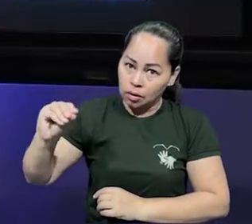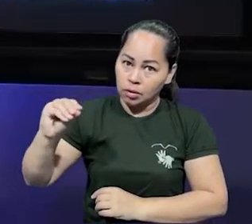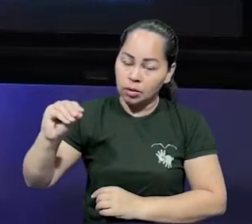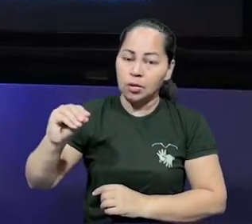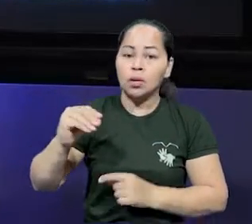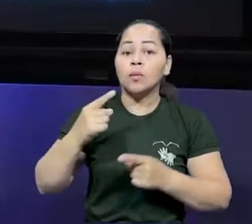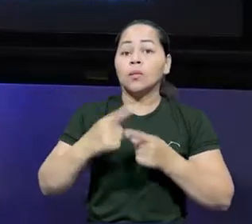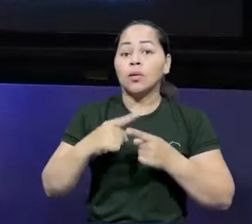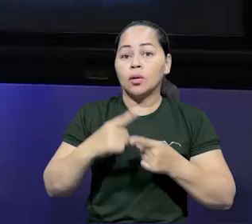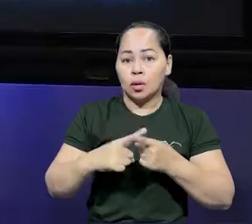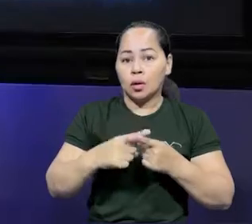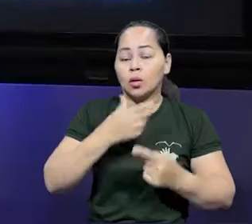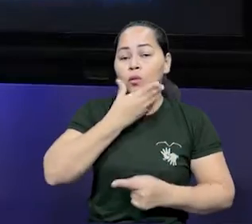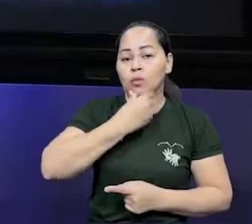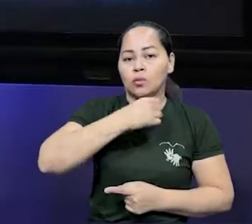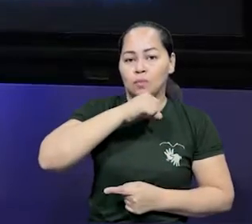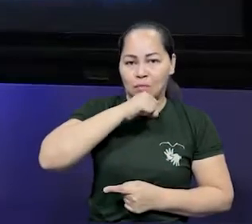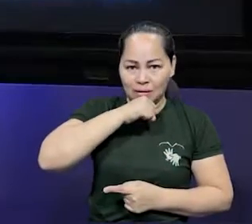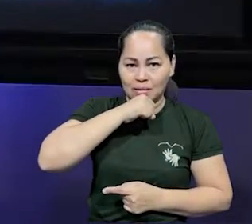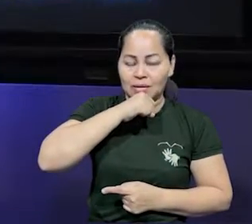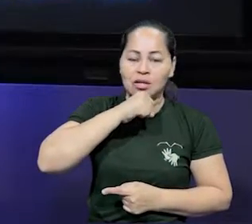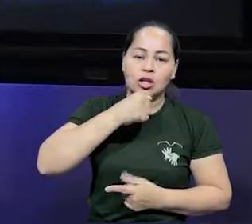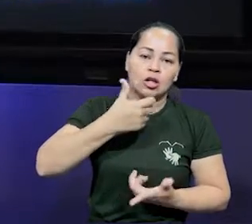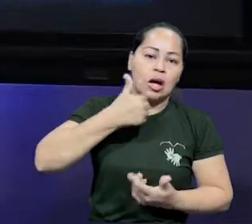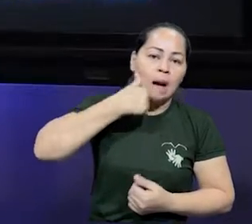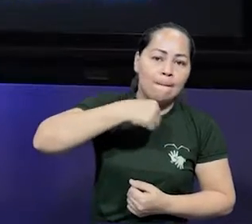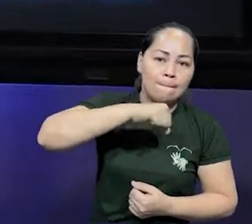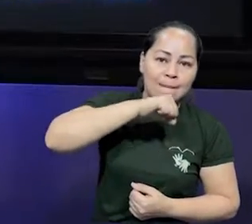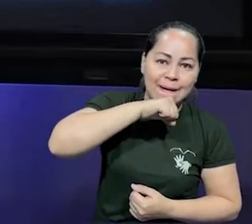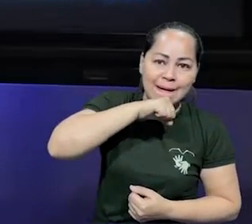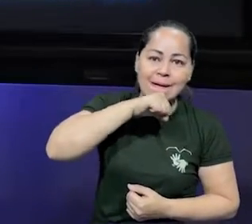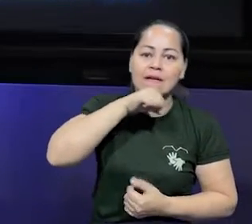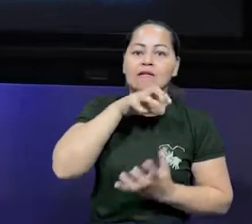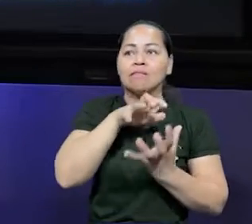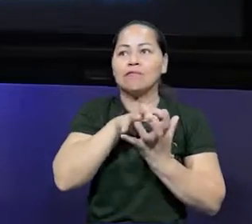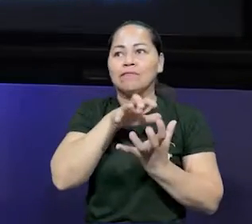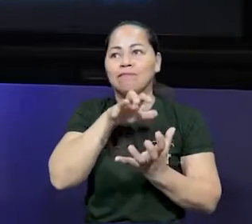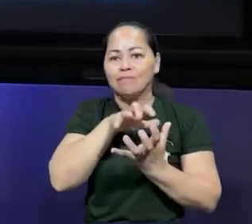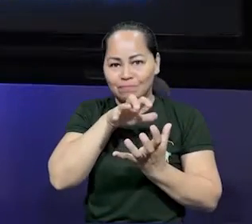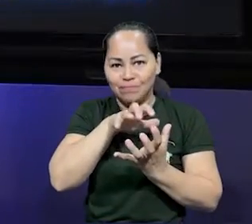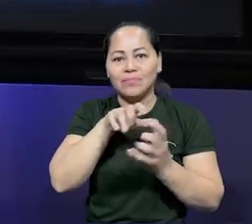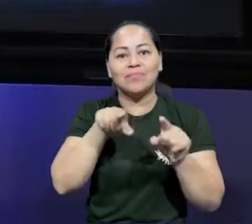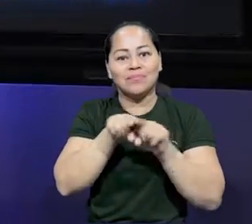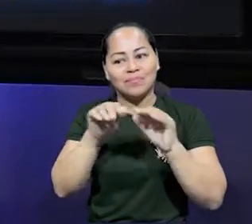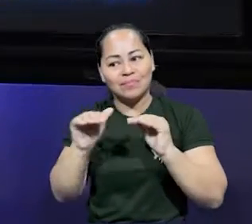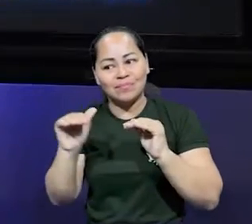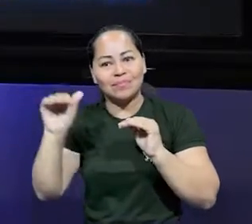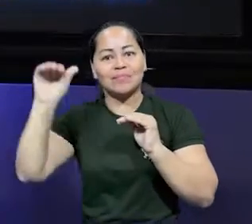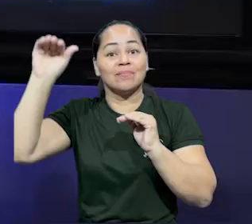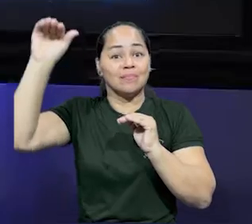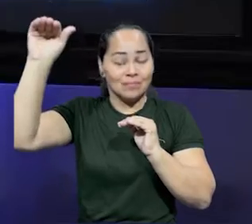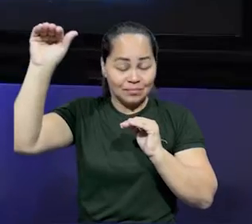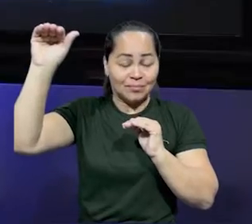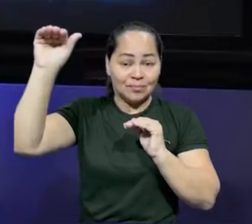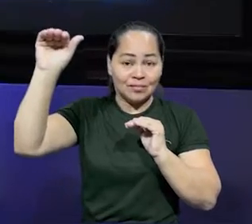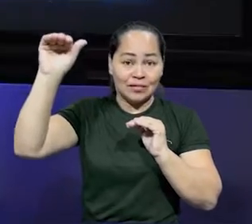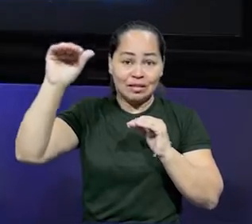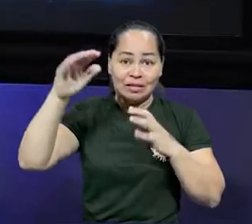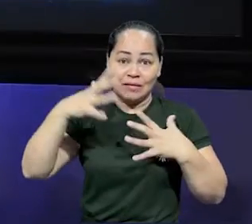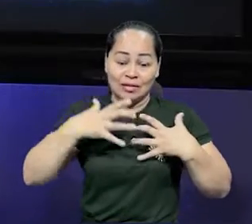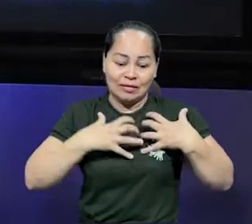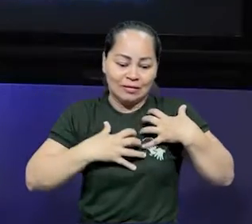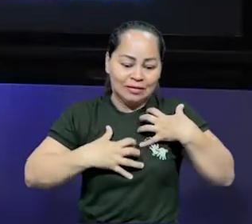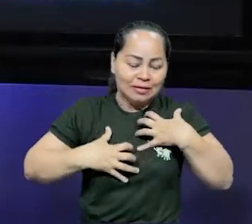estão envelhecendo. E essa, a gente sabe que é a angústia básica do ser humano. A angústia básica do